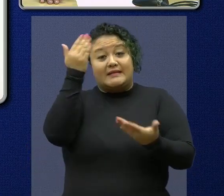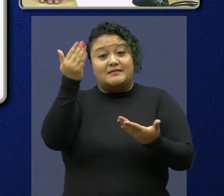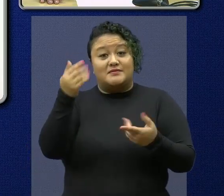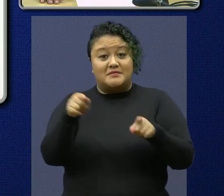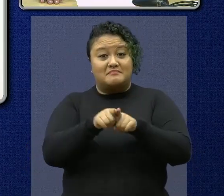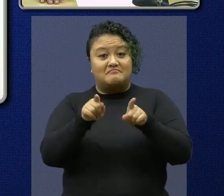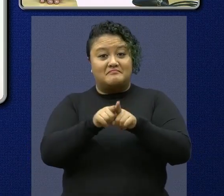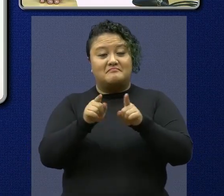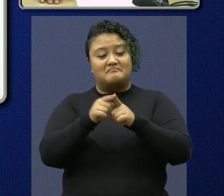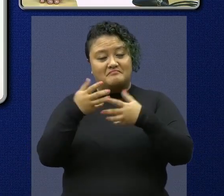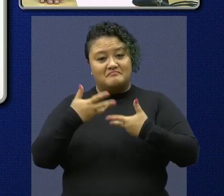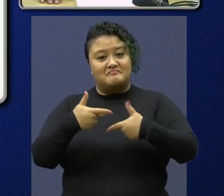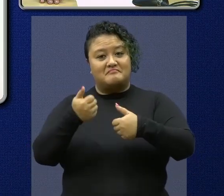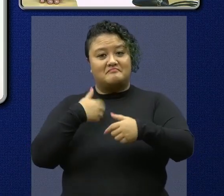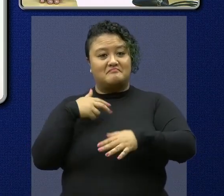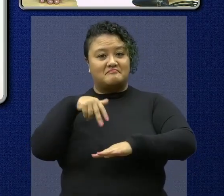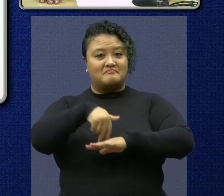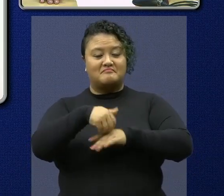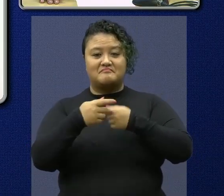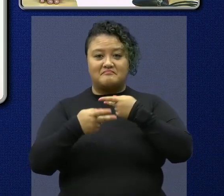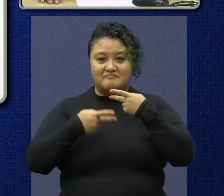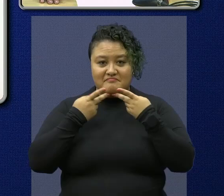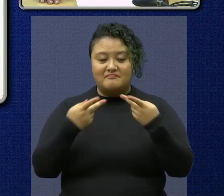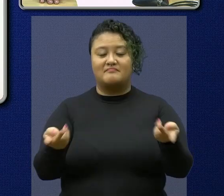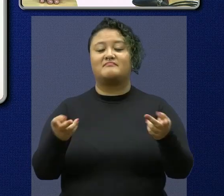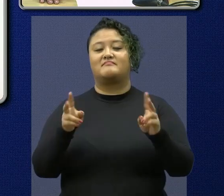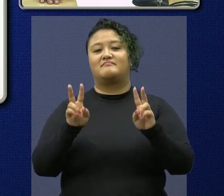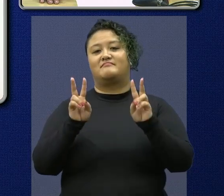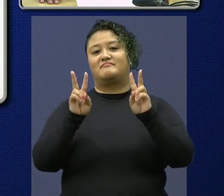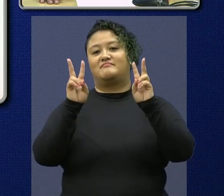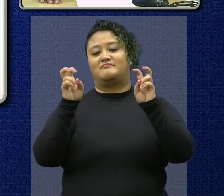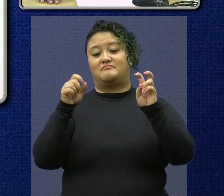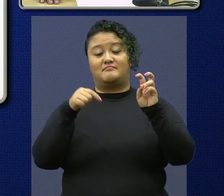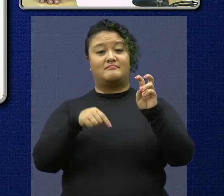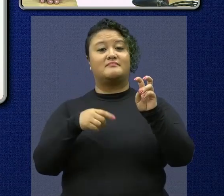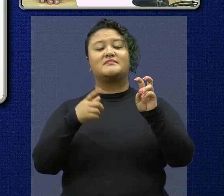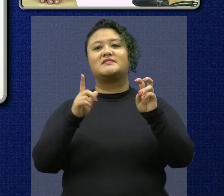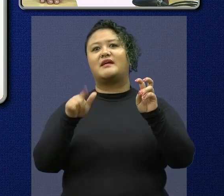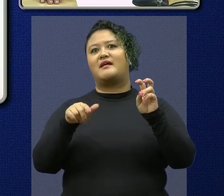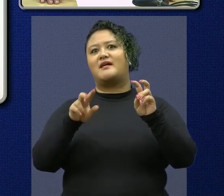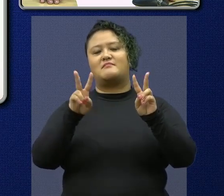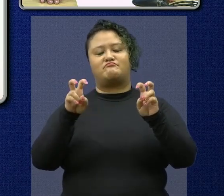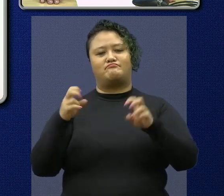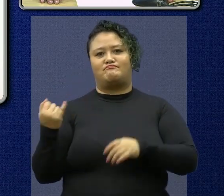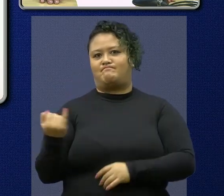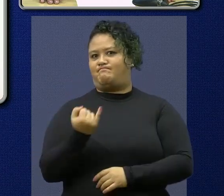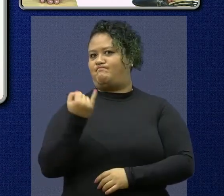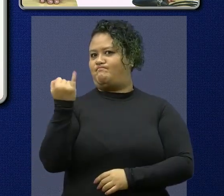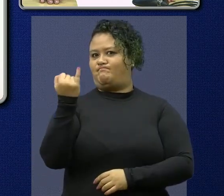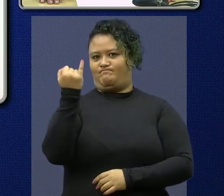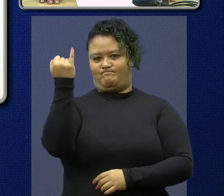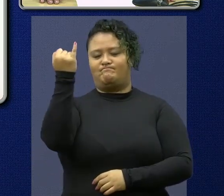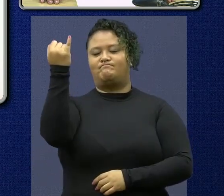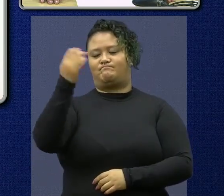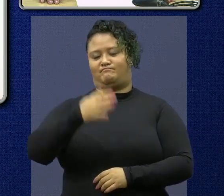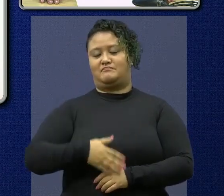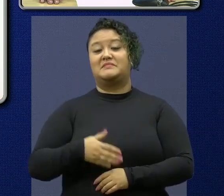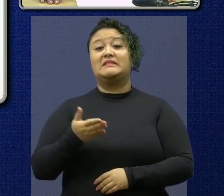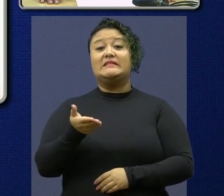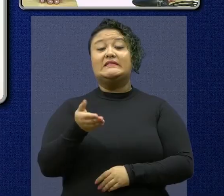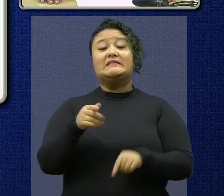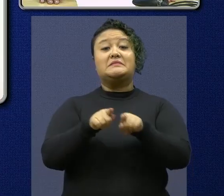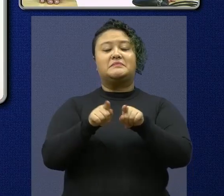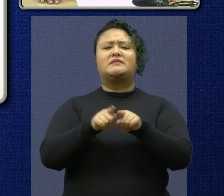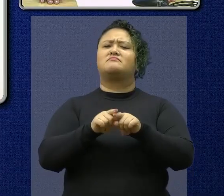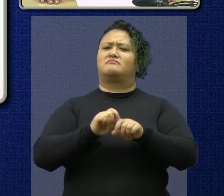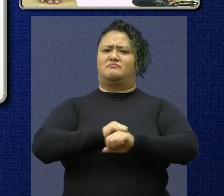né, para poder também falar sobre algo que é de tanto tamanha importância. E é claro, tá, com toda a